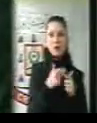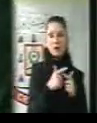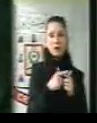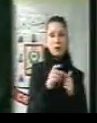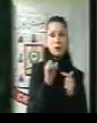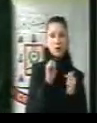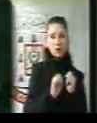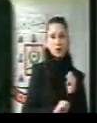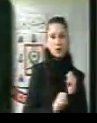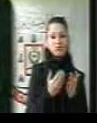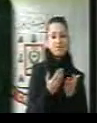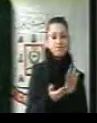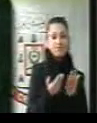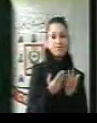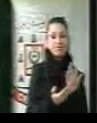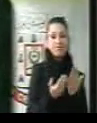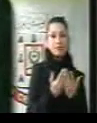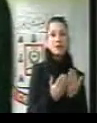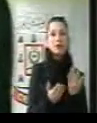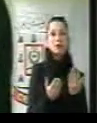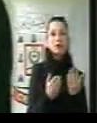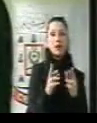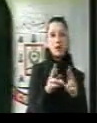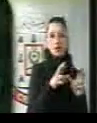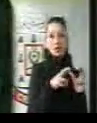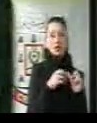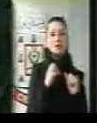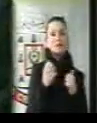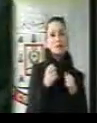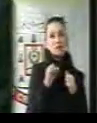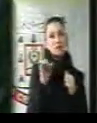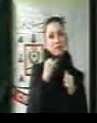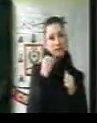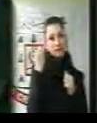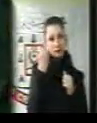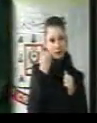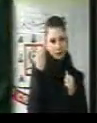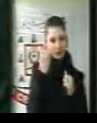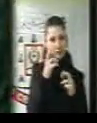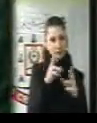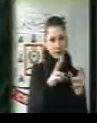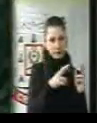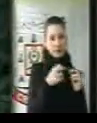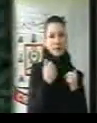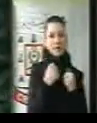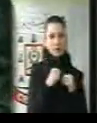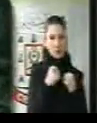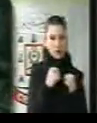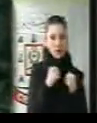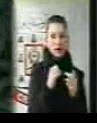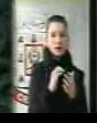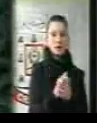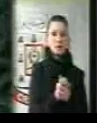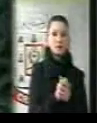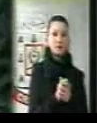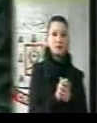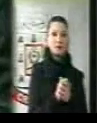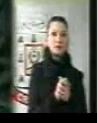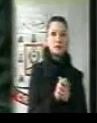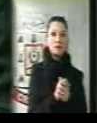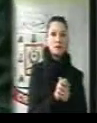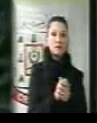completamente defasado, levando em conta a região, a importância que nós temos, que a região tem, tanto na questão